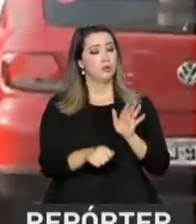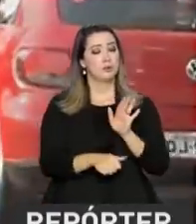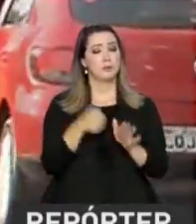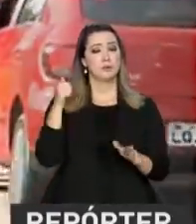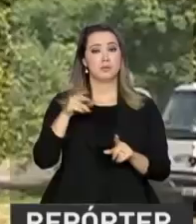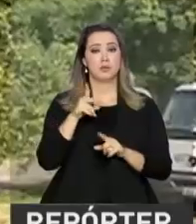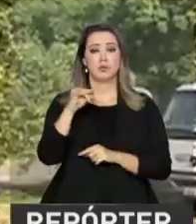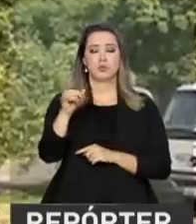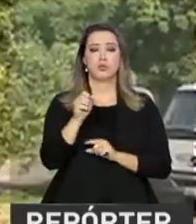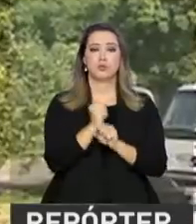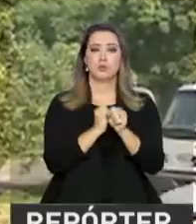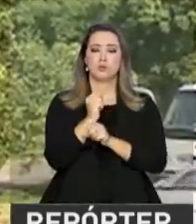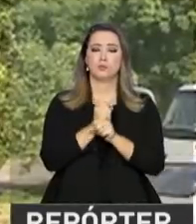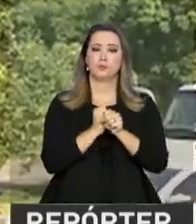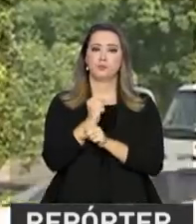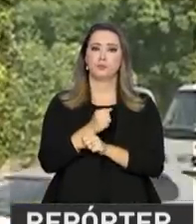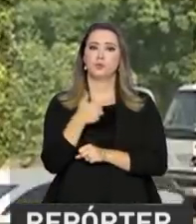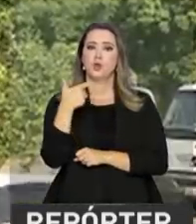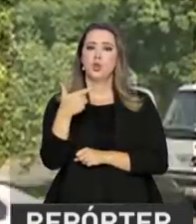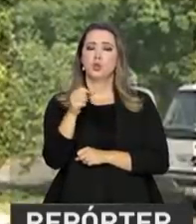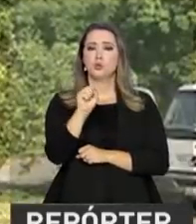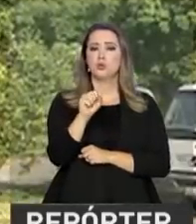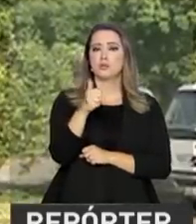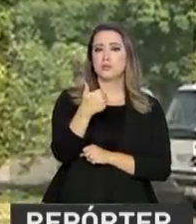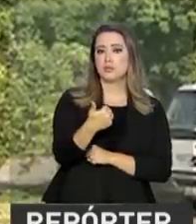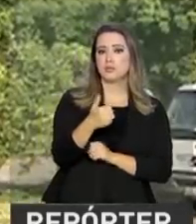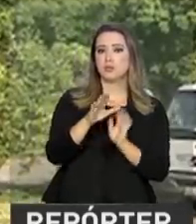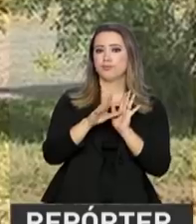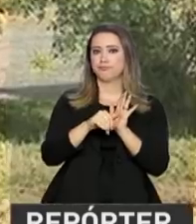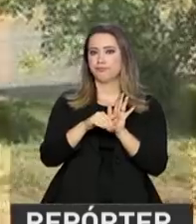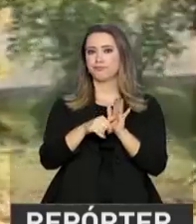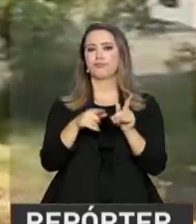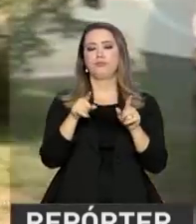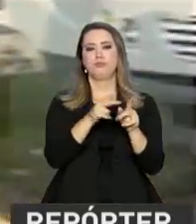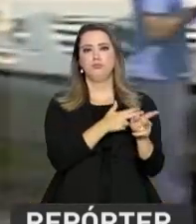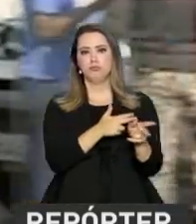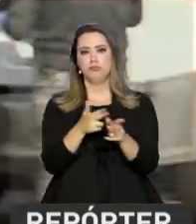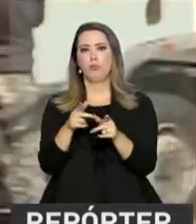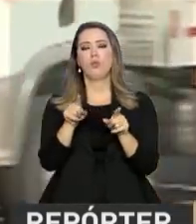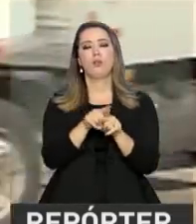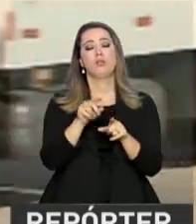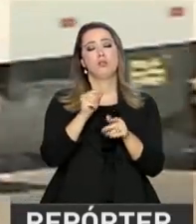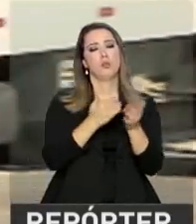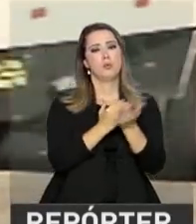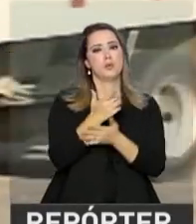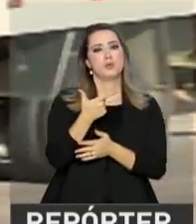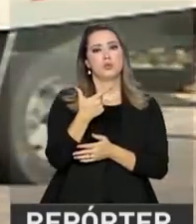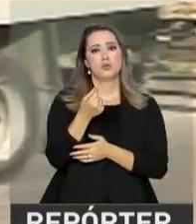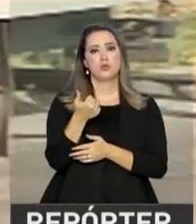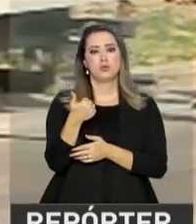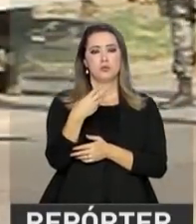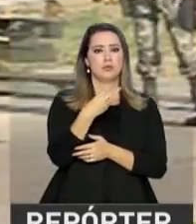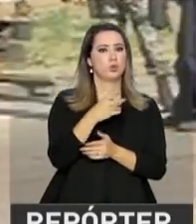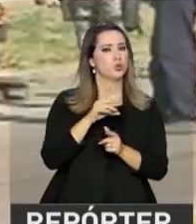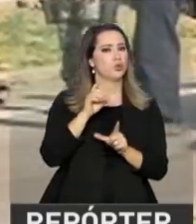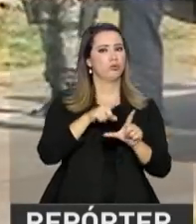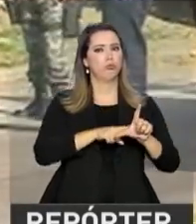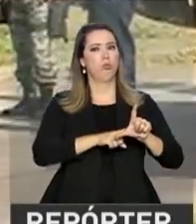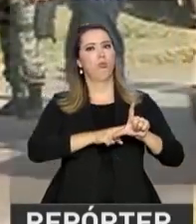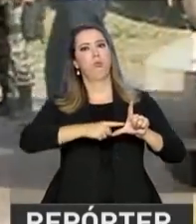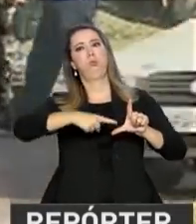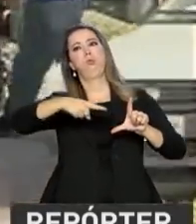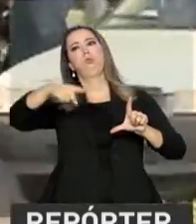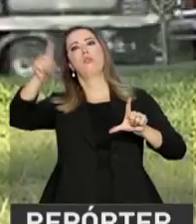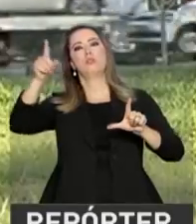do ano foram 281 casos do crime desde 2013 as ocorrências não param de subir em